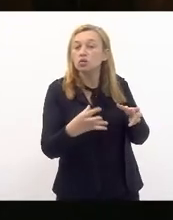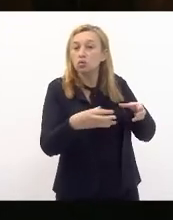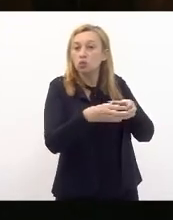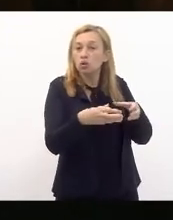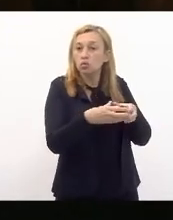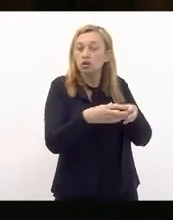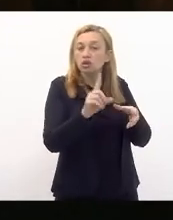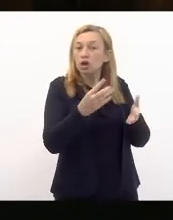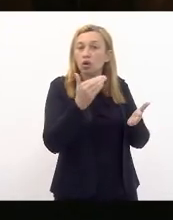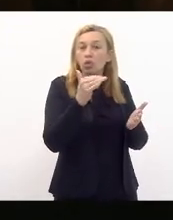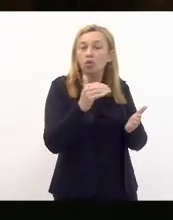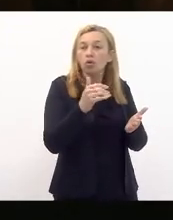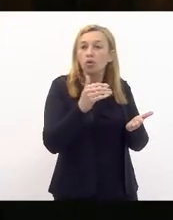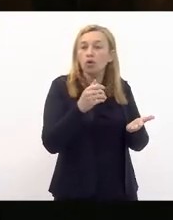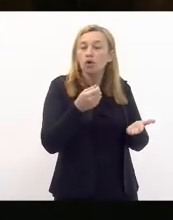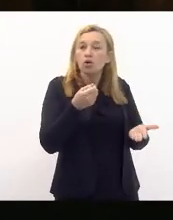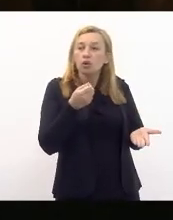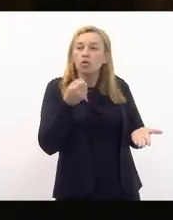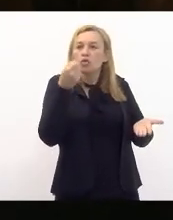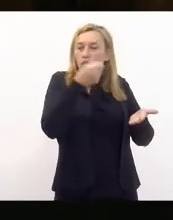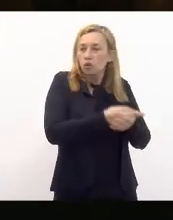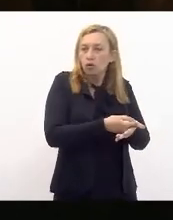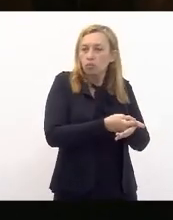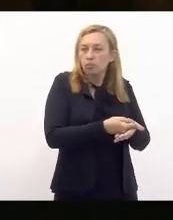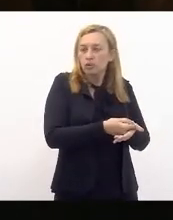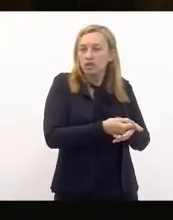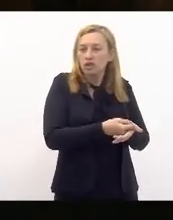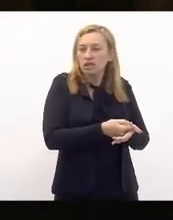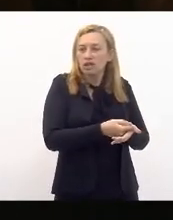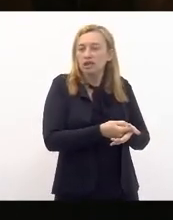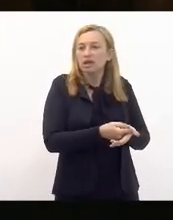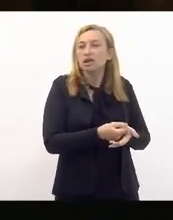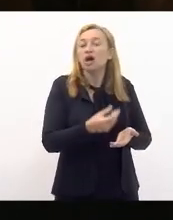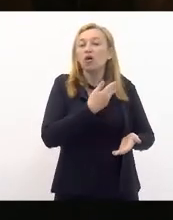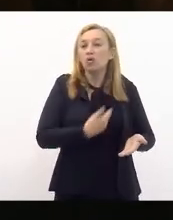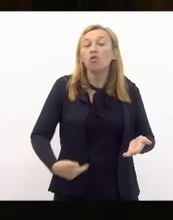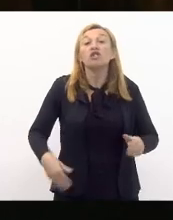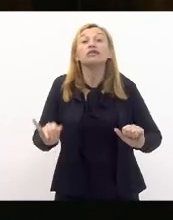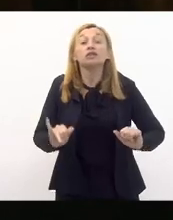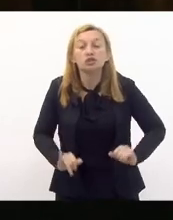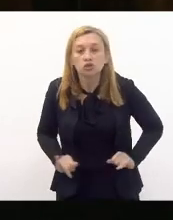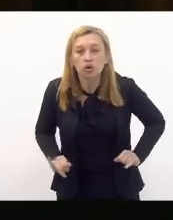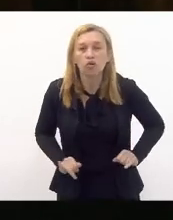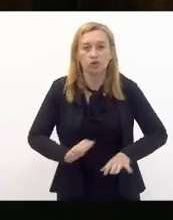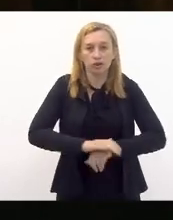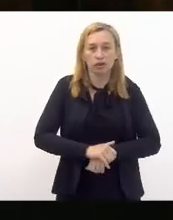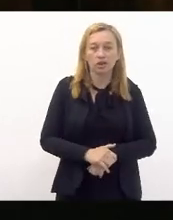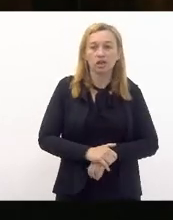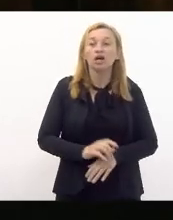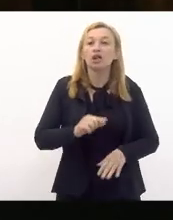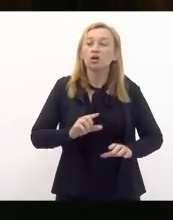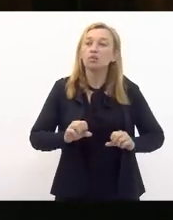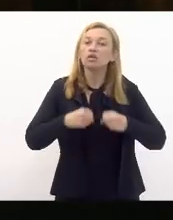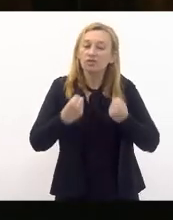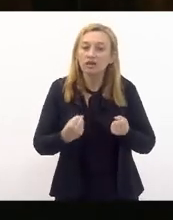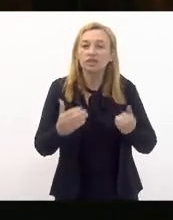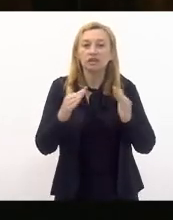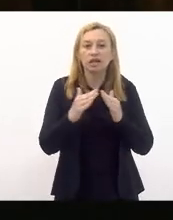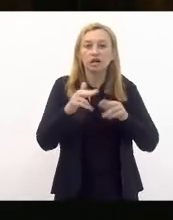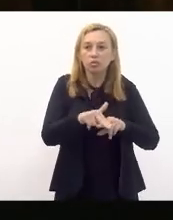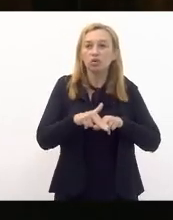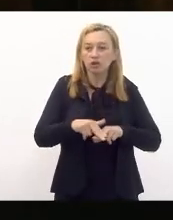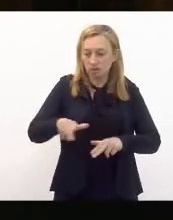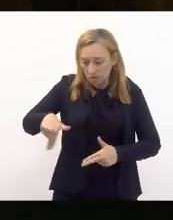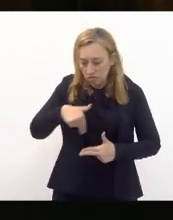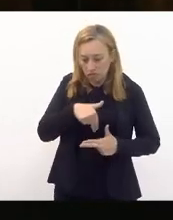equipe eu tenho que tratam senhora Presidente é o governo que está sofrendo e é o governo que eu defendo nesta casa e é